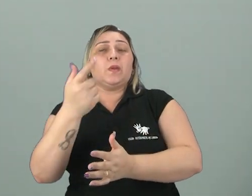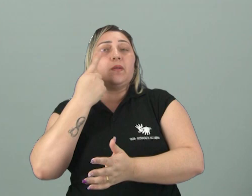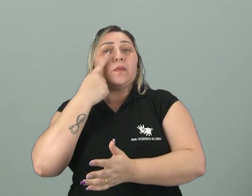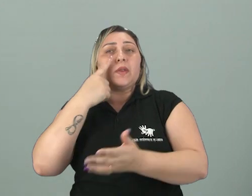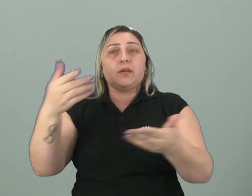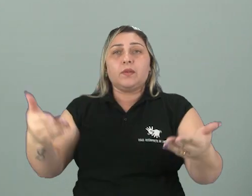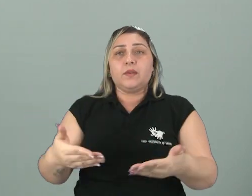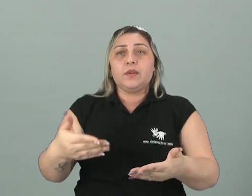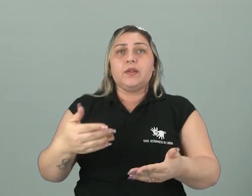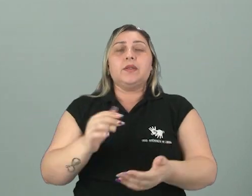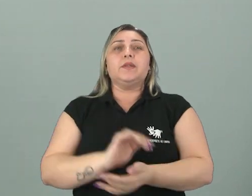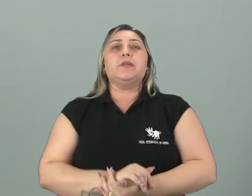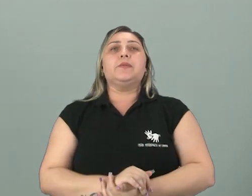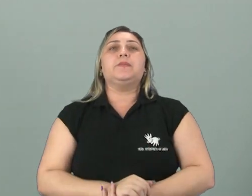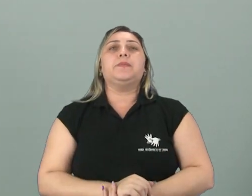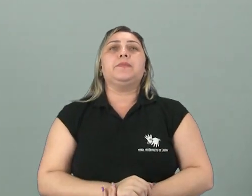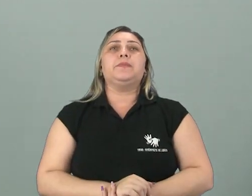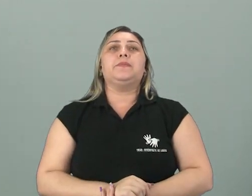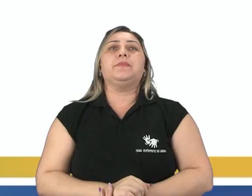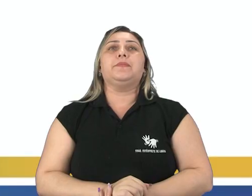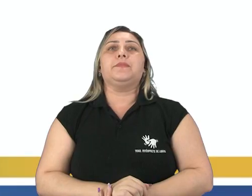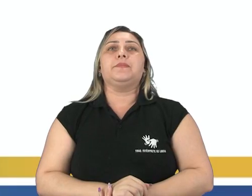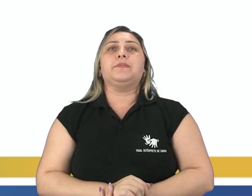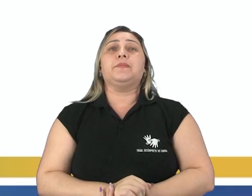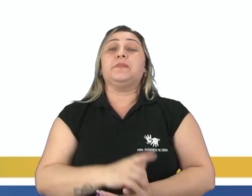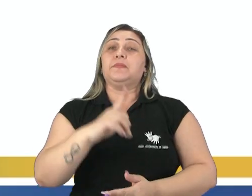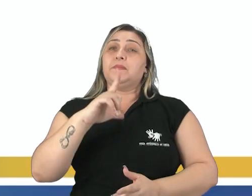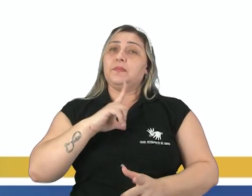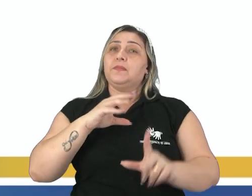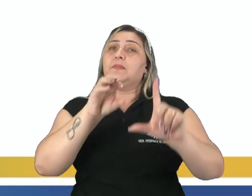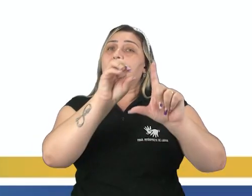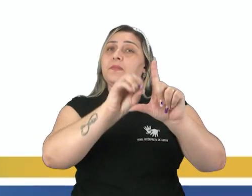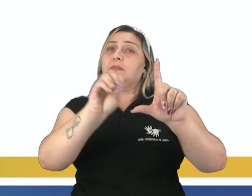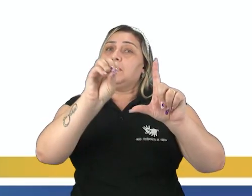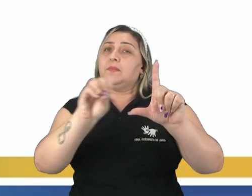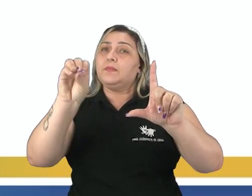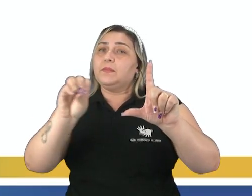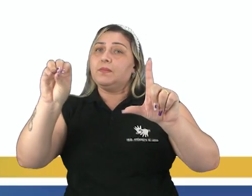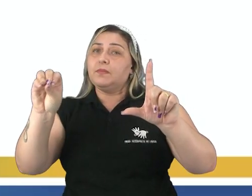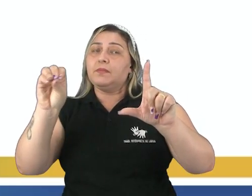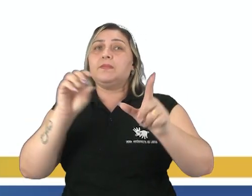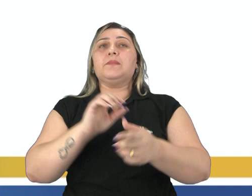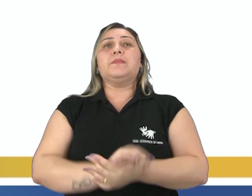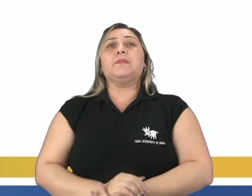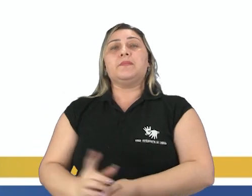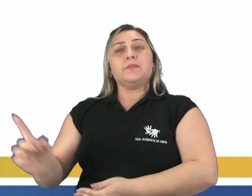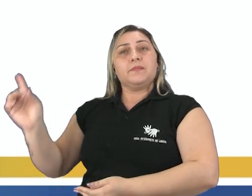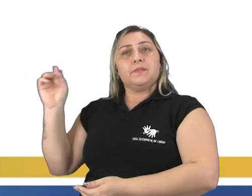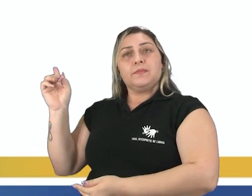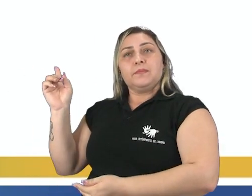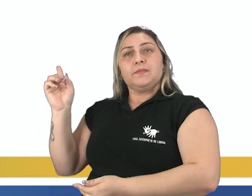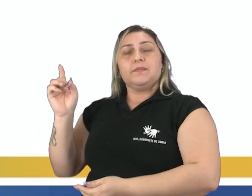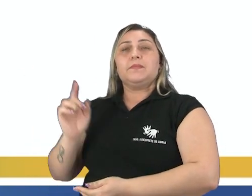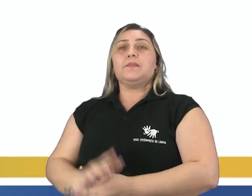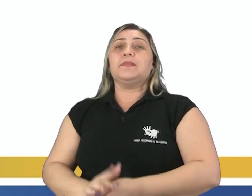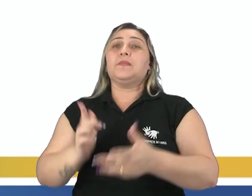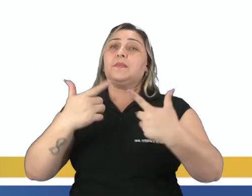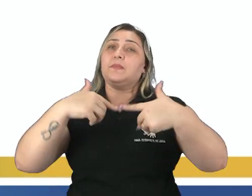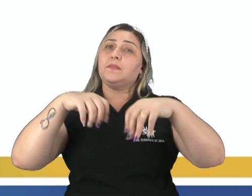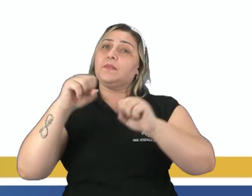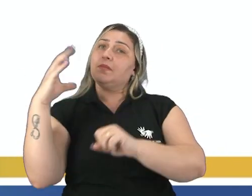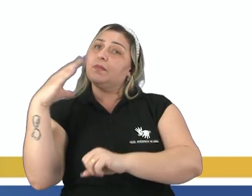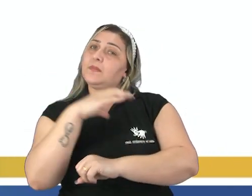Vamos ver agora? Observe. Temos aí os emojis. Veja que é uma linguagem